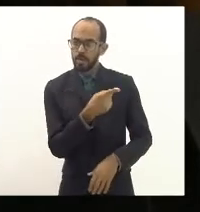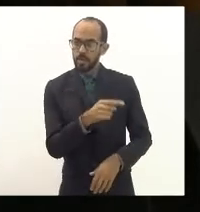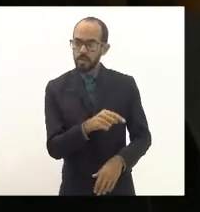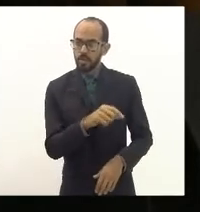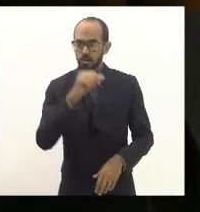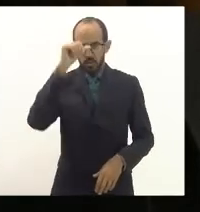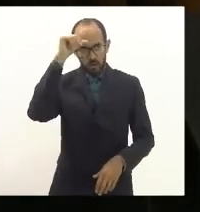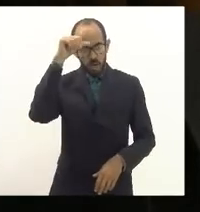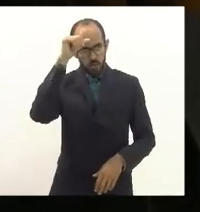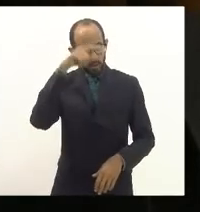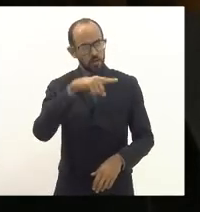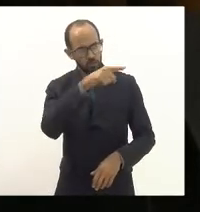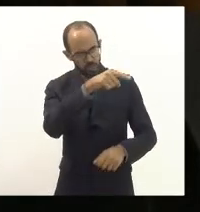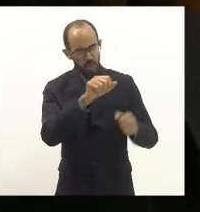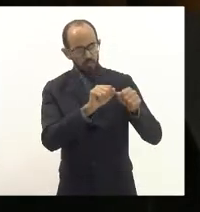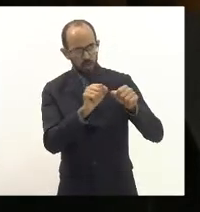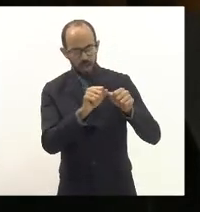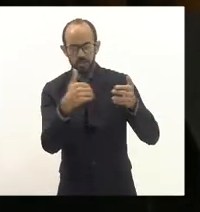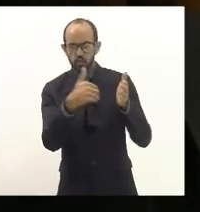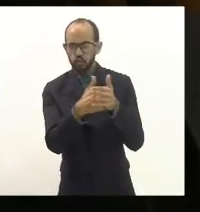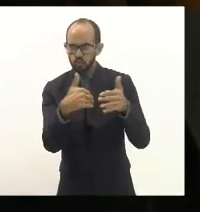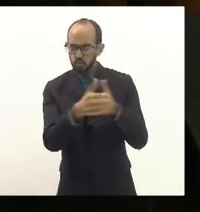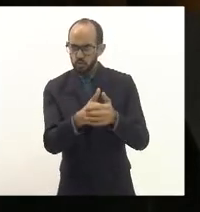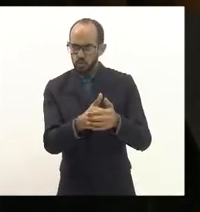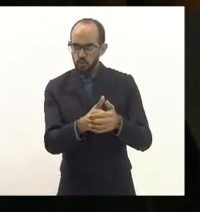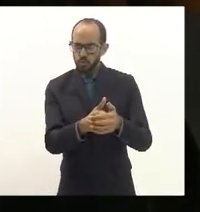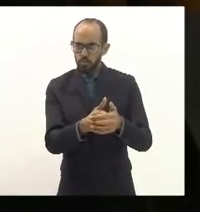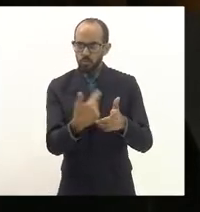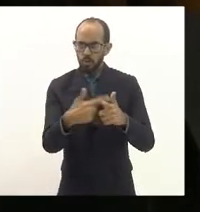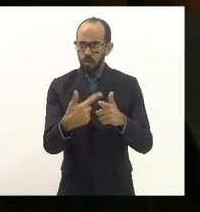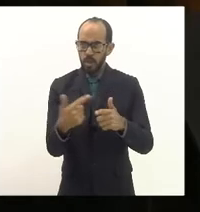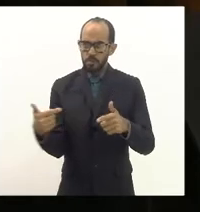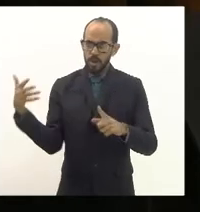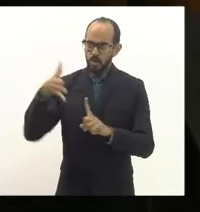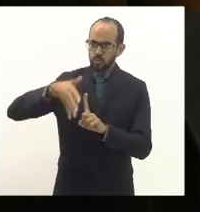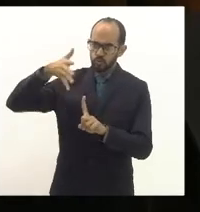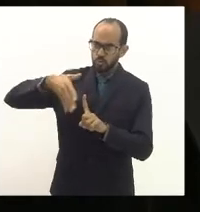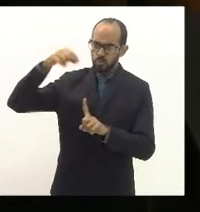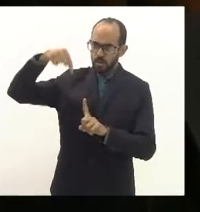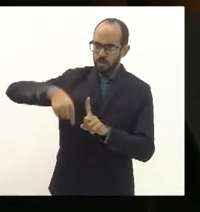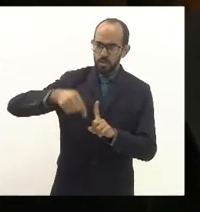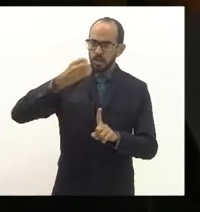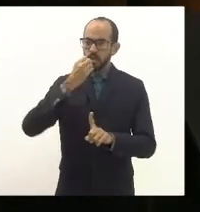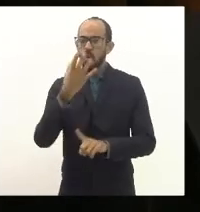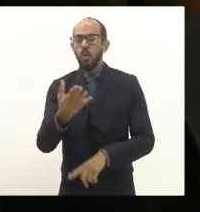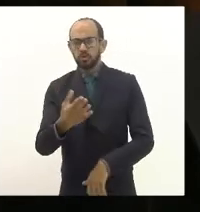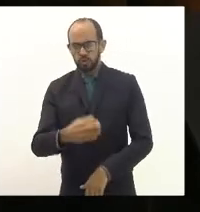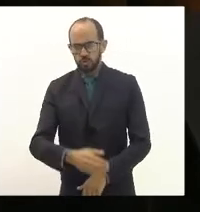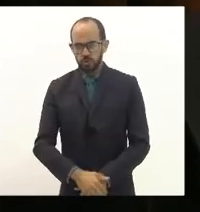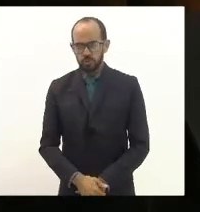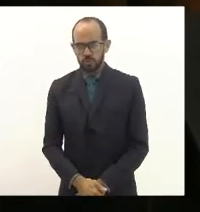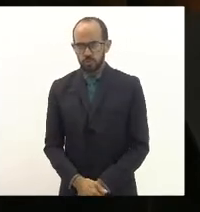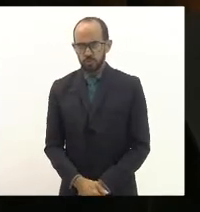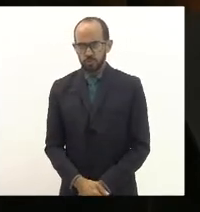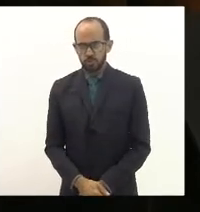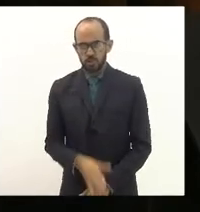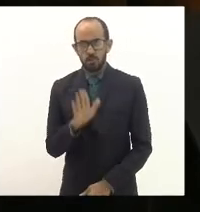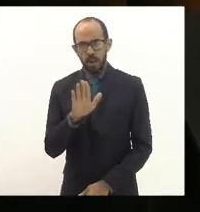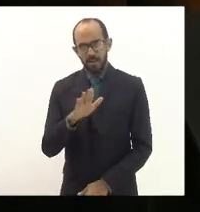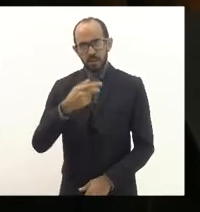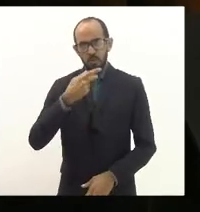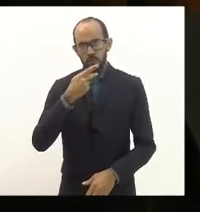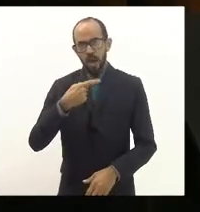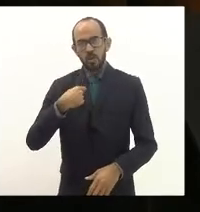nas escondidos. Sabe para quê? Para que eu suba nessa tribuna e fale. Mas eu falo aquilo que